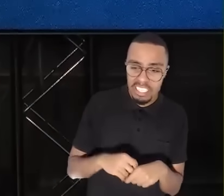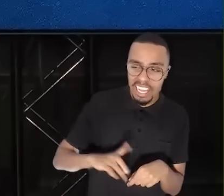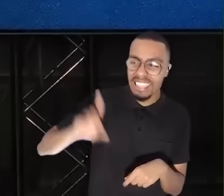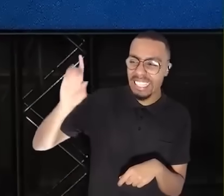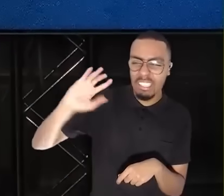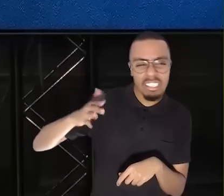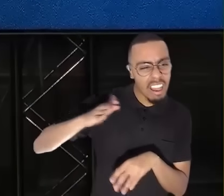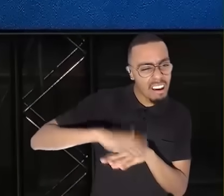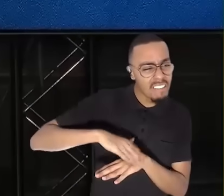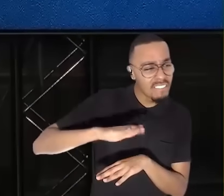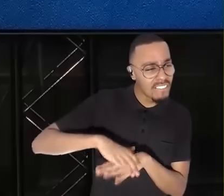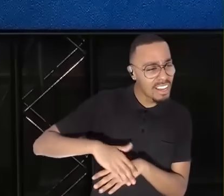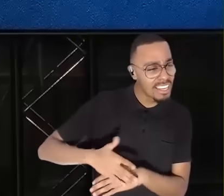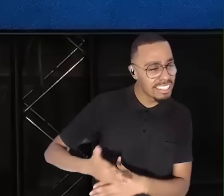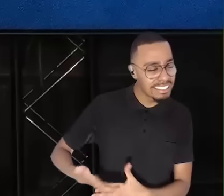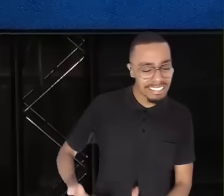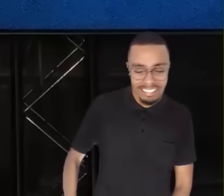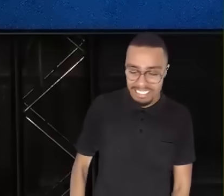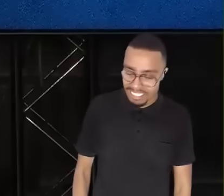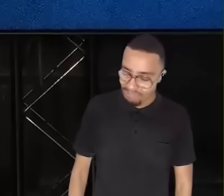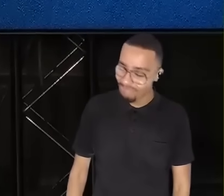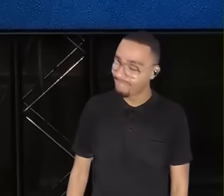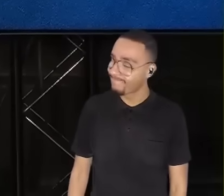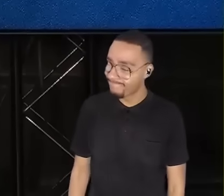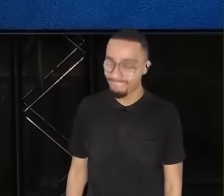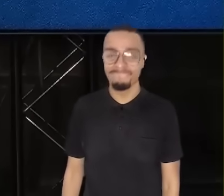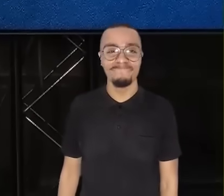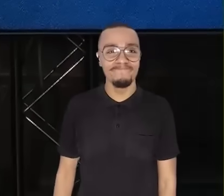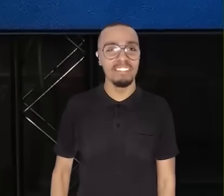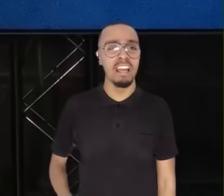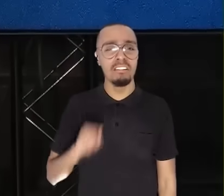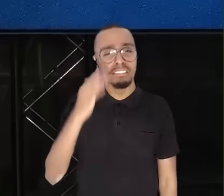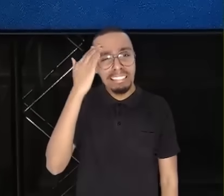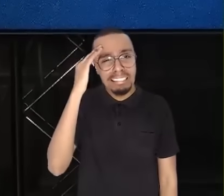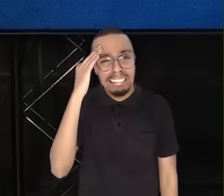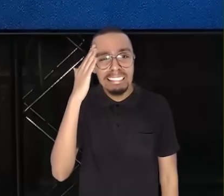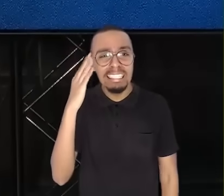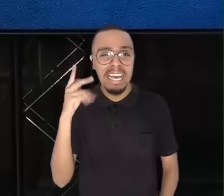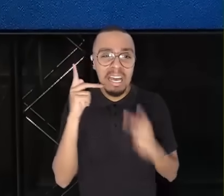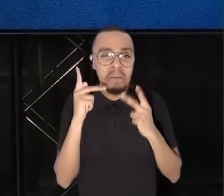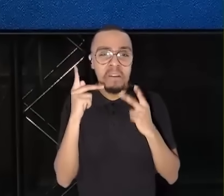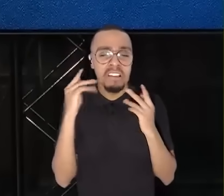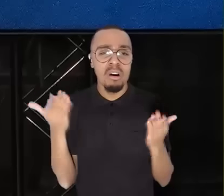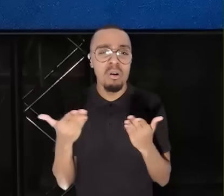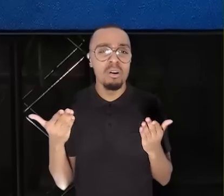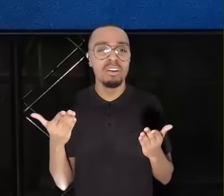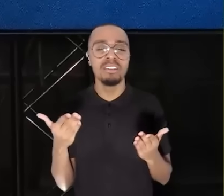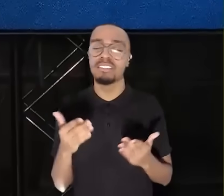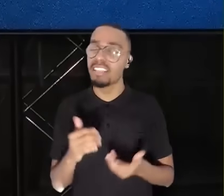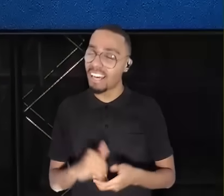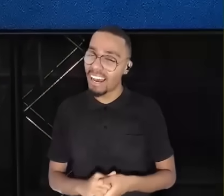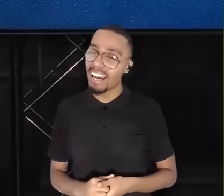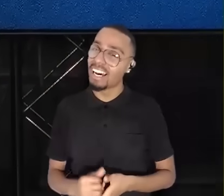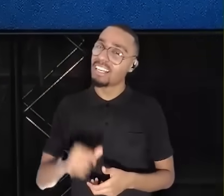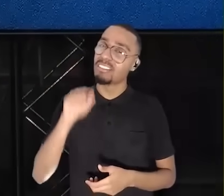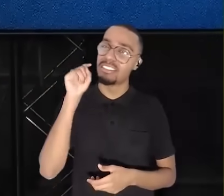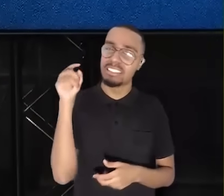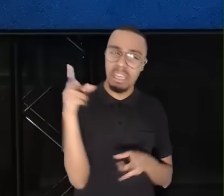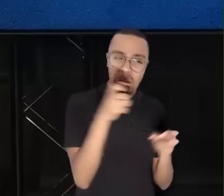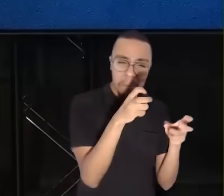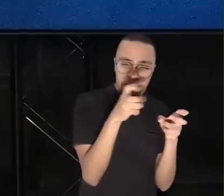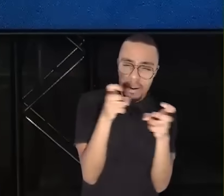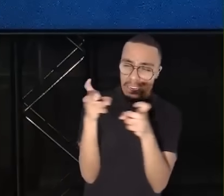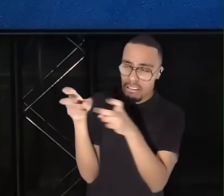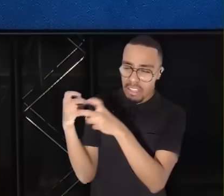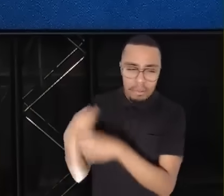já fez. Se você entender o que eu estou pregando aqui hoje, você vai passar a ver as coisas fluindo